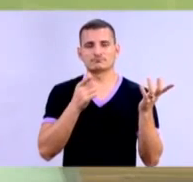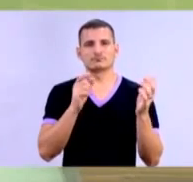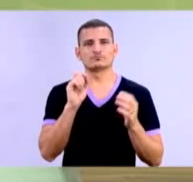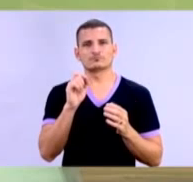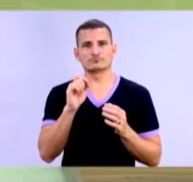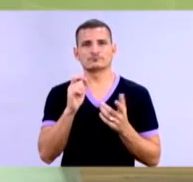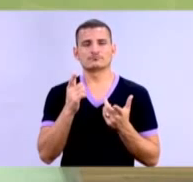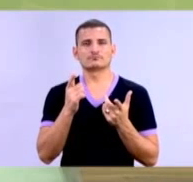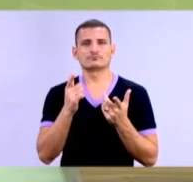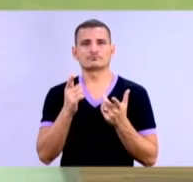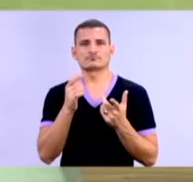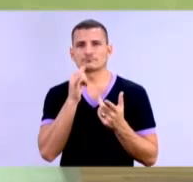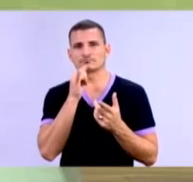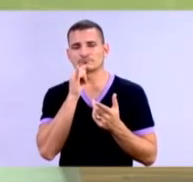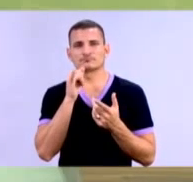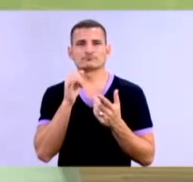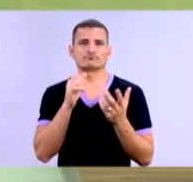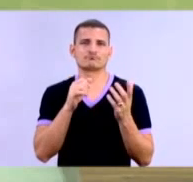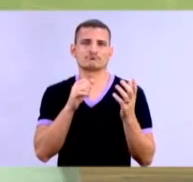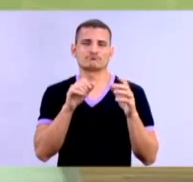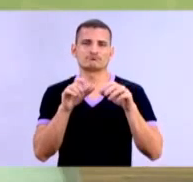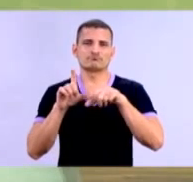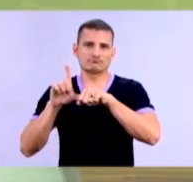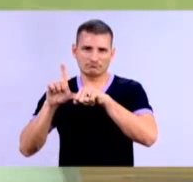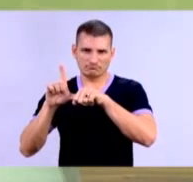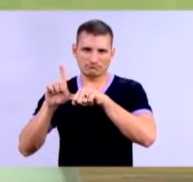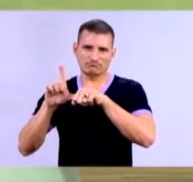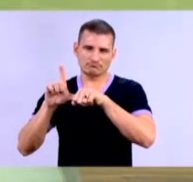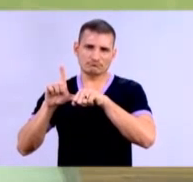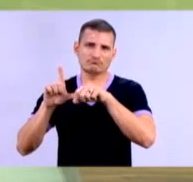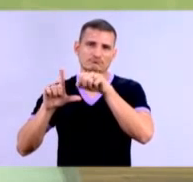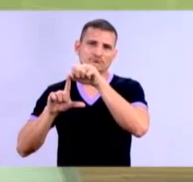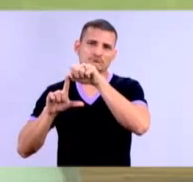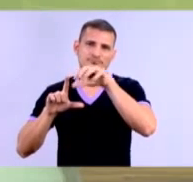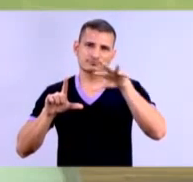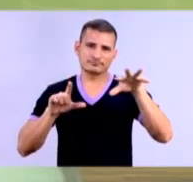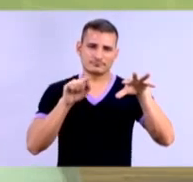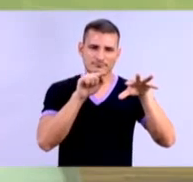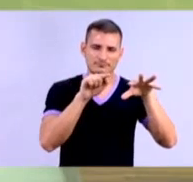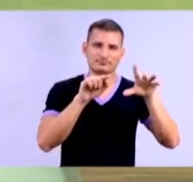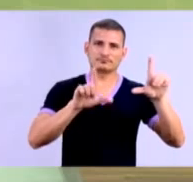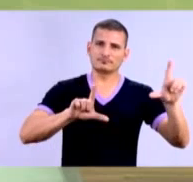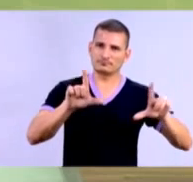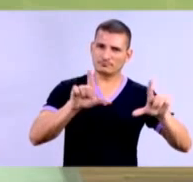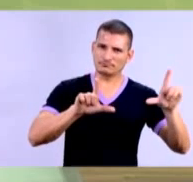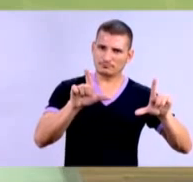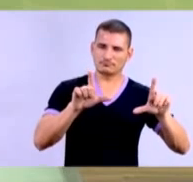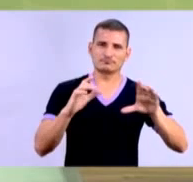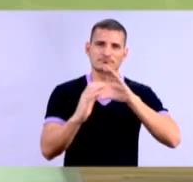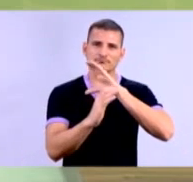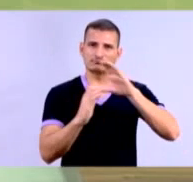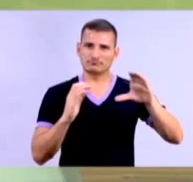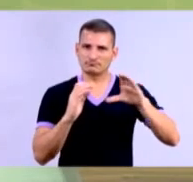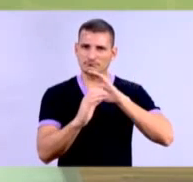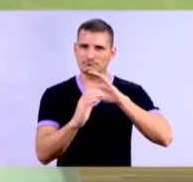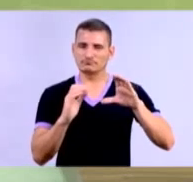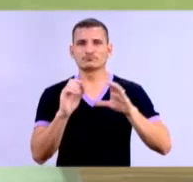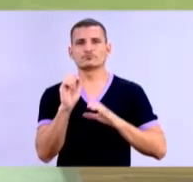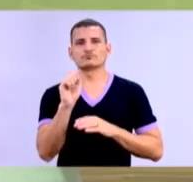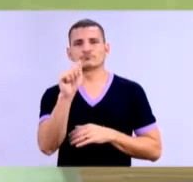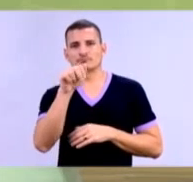de radiofrequência, um roteador wireless, que se comunica com a televisão, utilizando esse enlace no